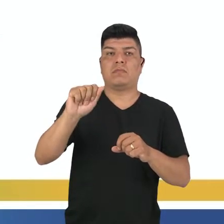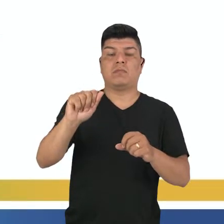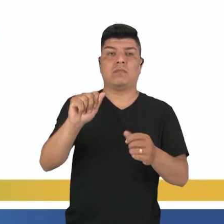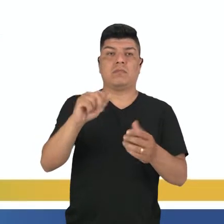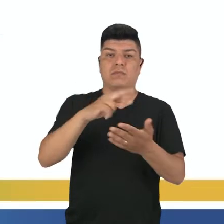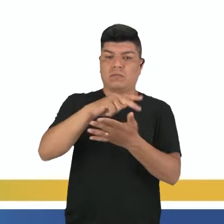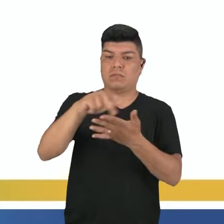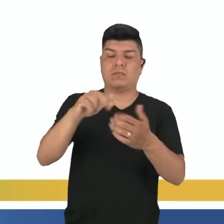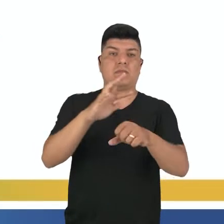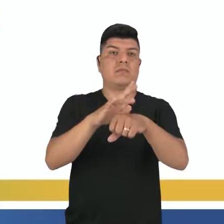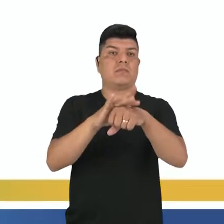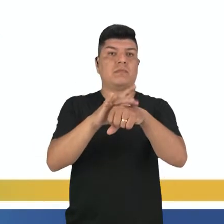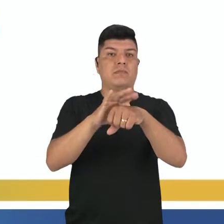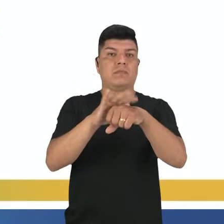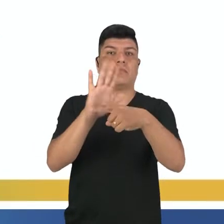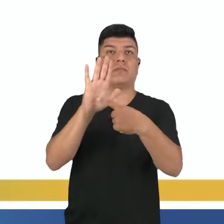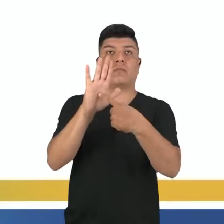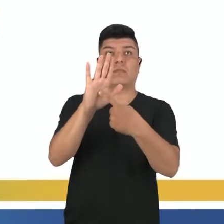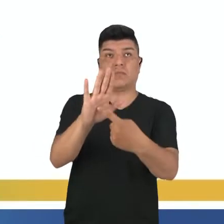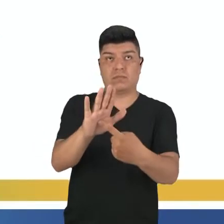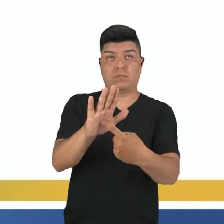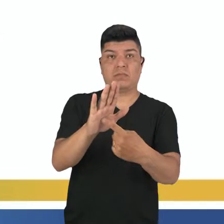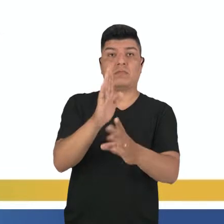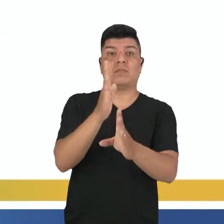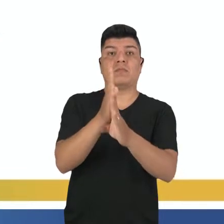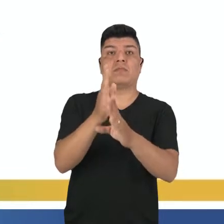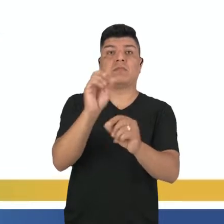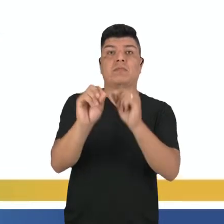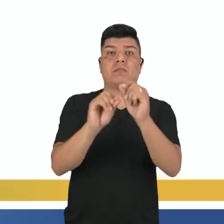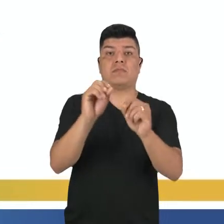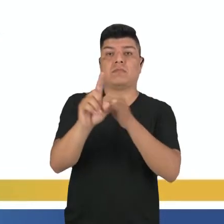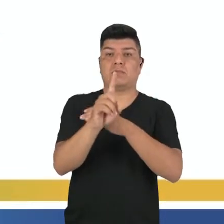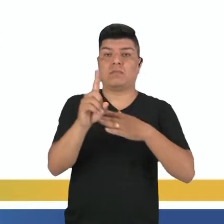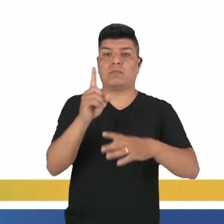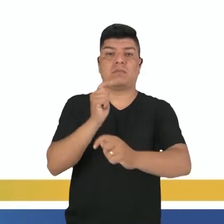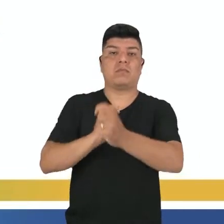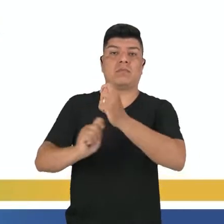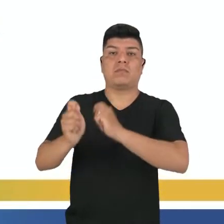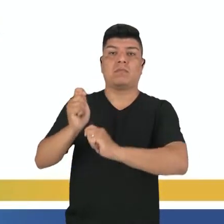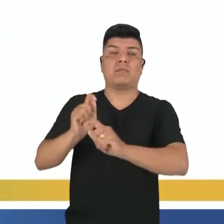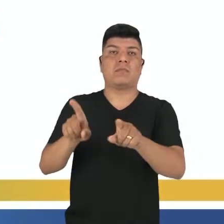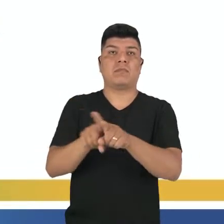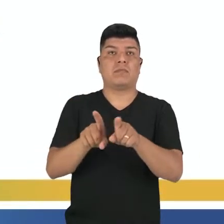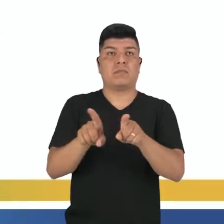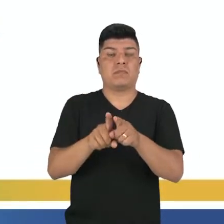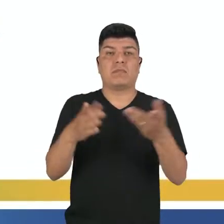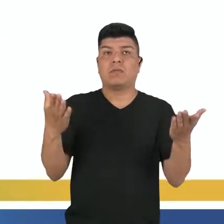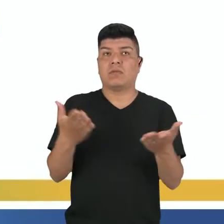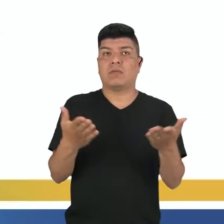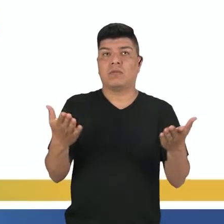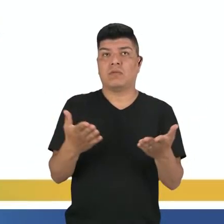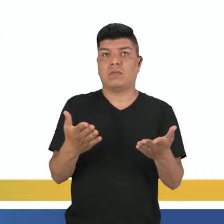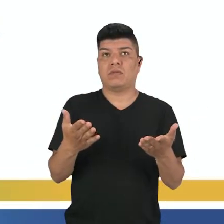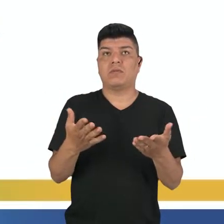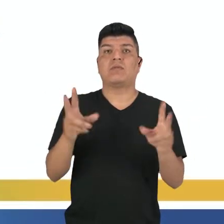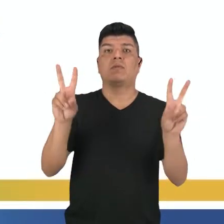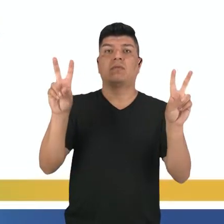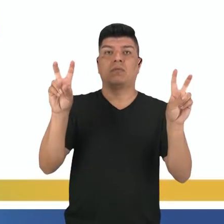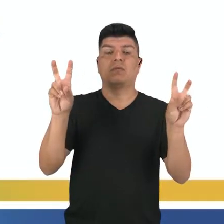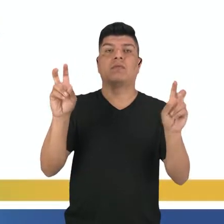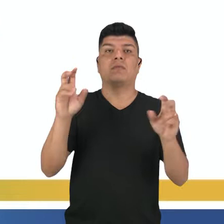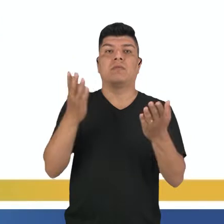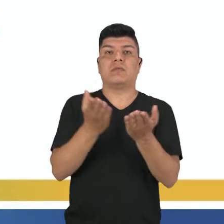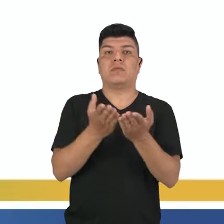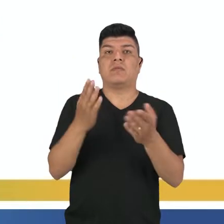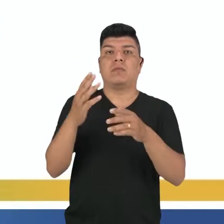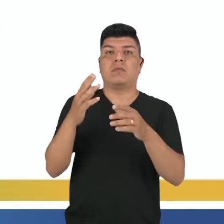de doenças e que apontavam para fatores de ordem socioeconômica. Hoje, essa teoria, né, da crença